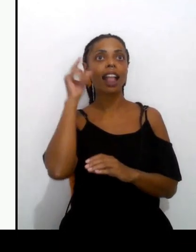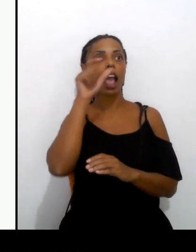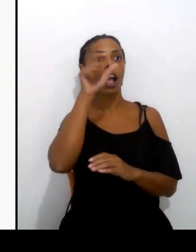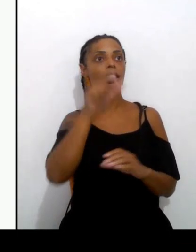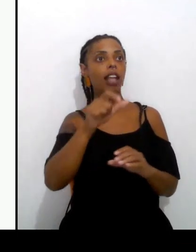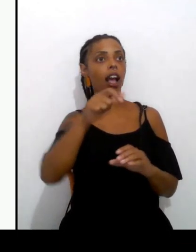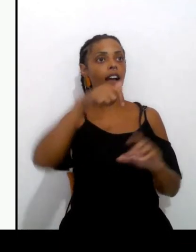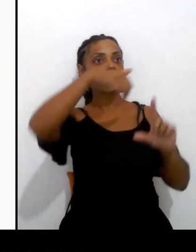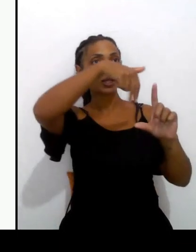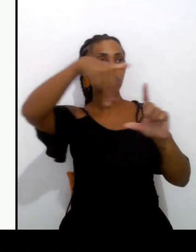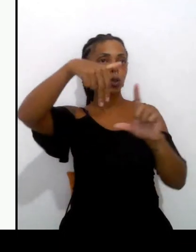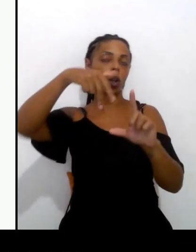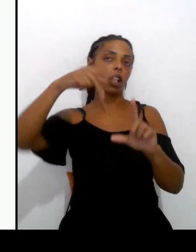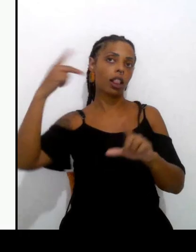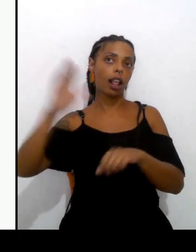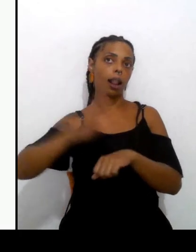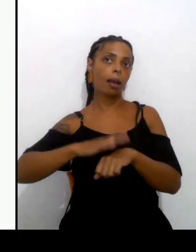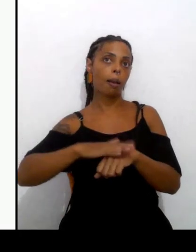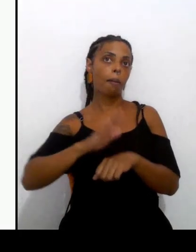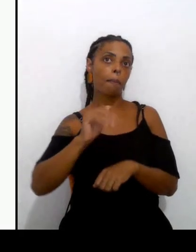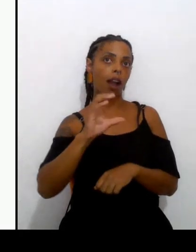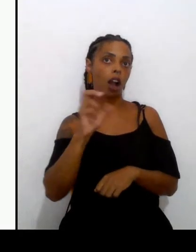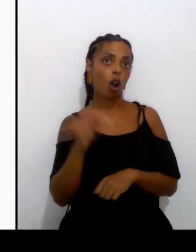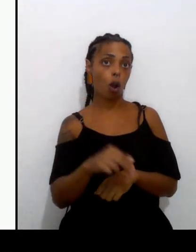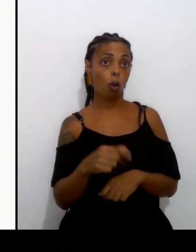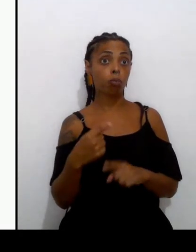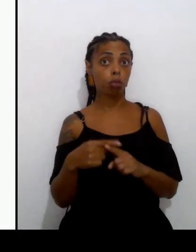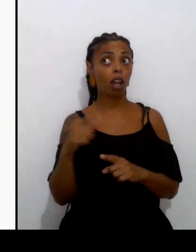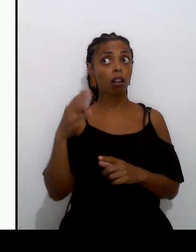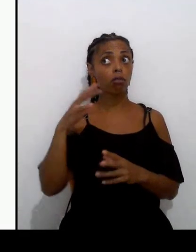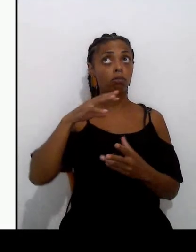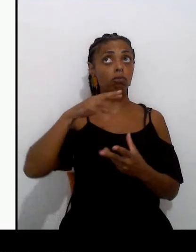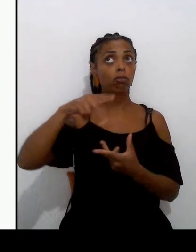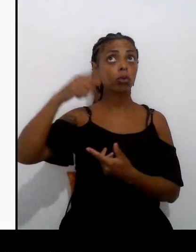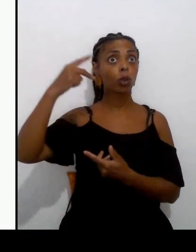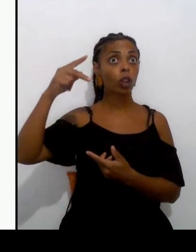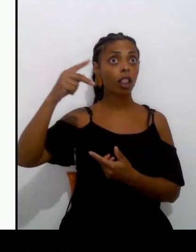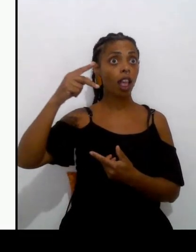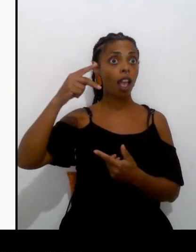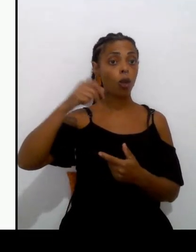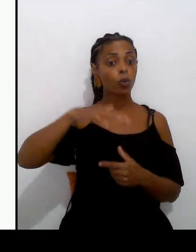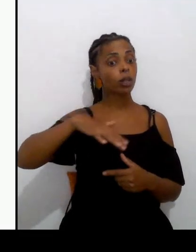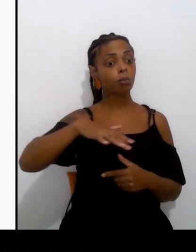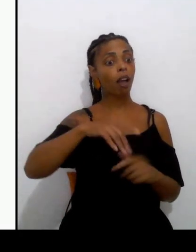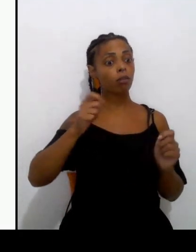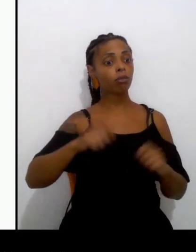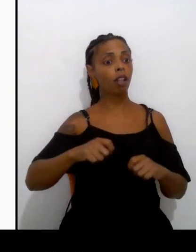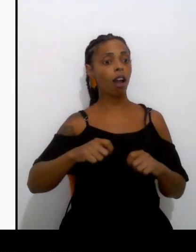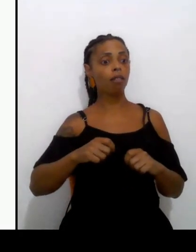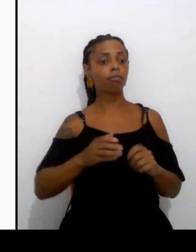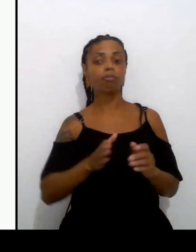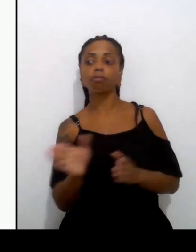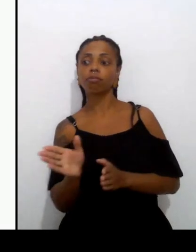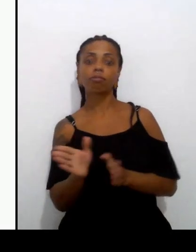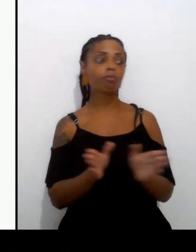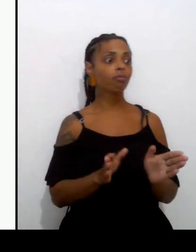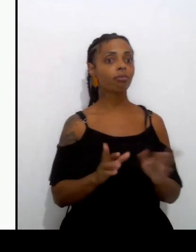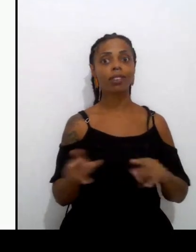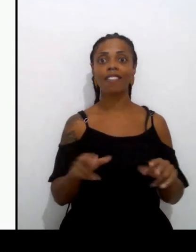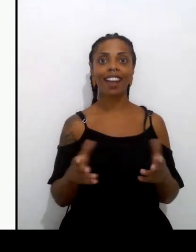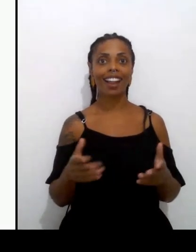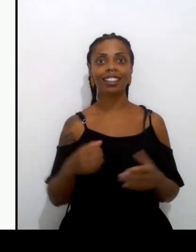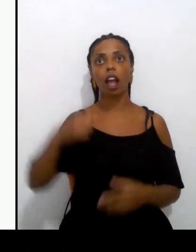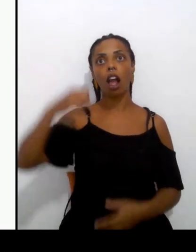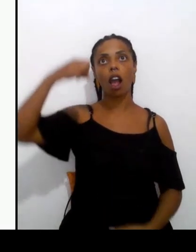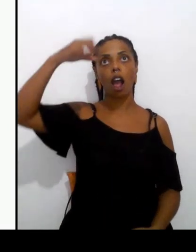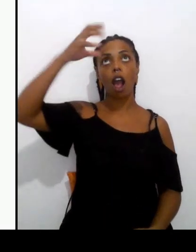de bacon o espaço é umbigo Nem sempre é uma separação entre dois espaços as lâmpadas não iluminam